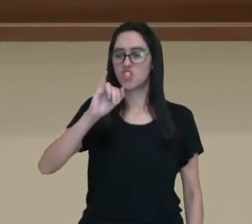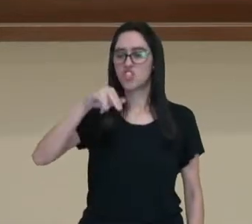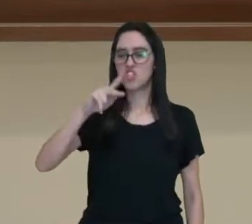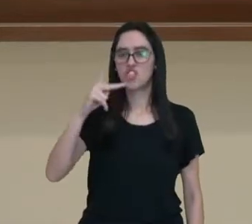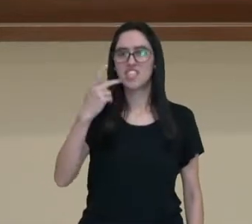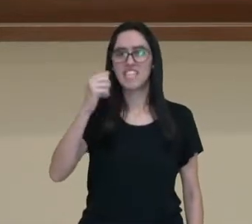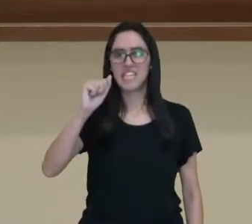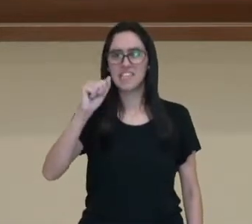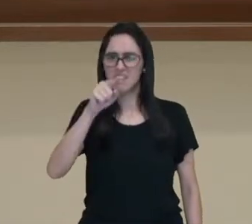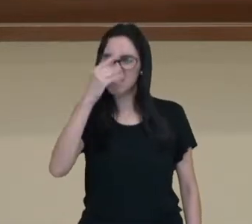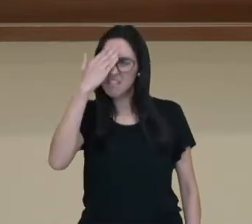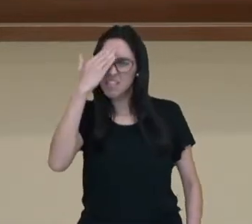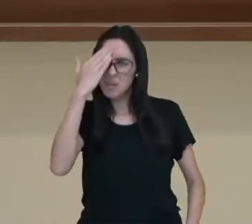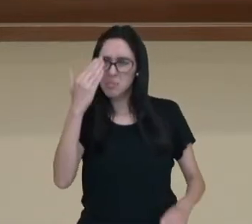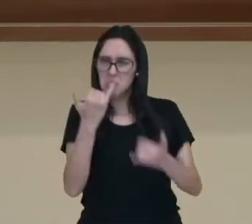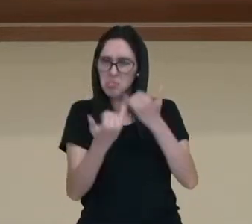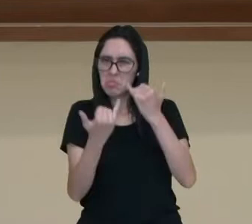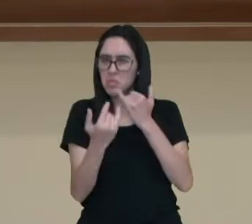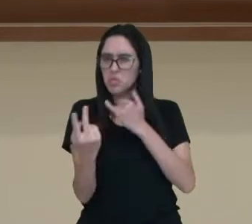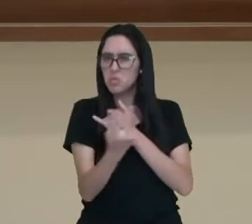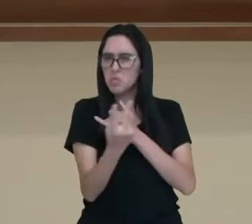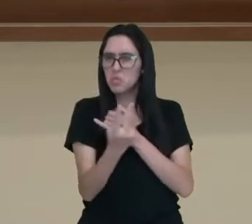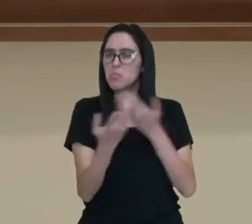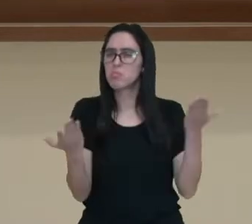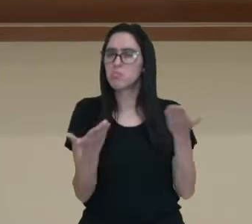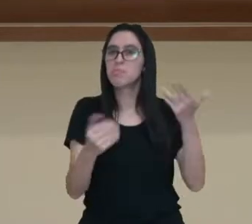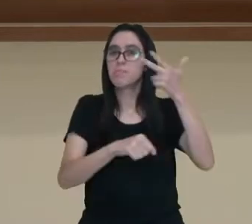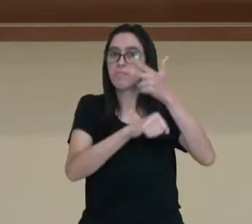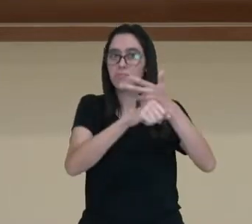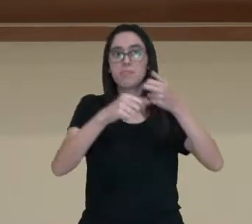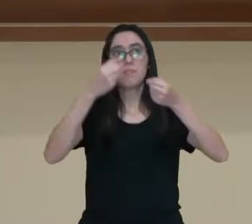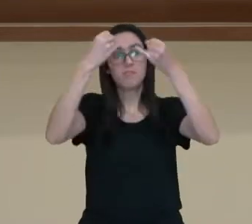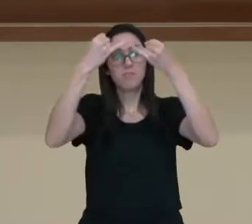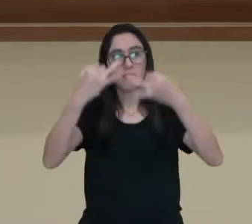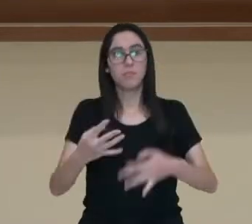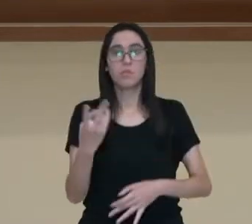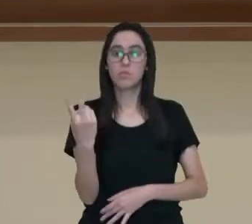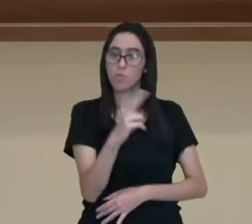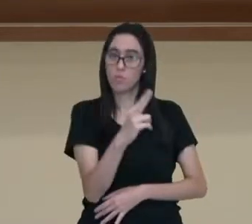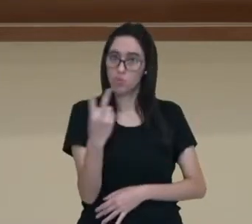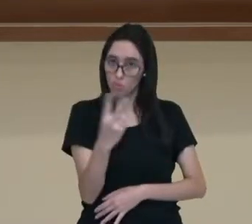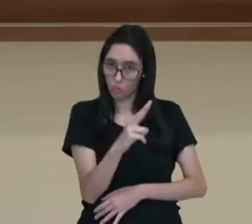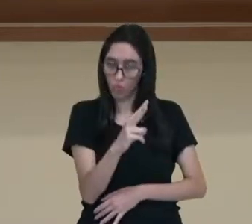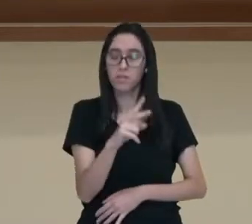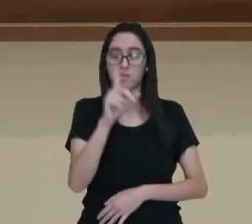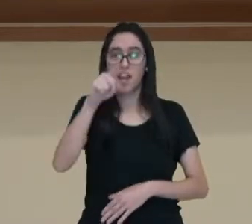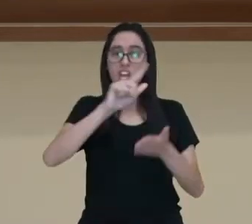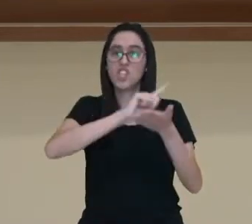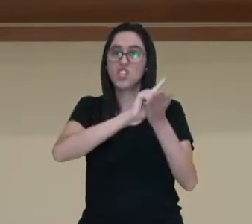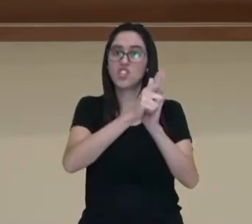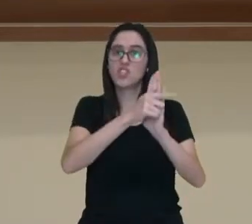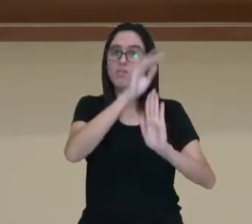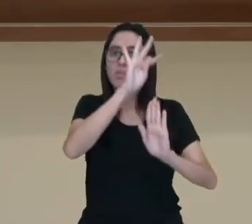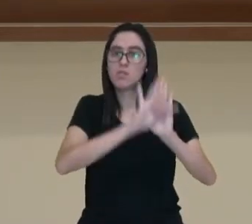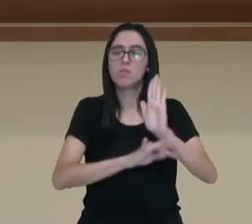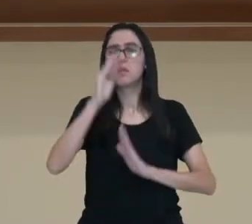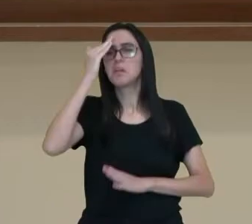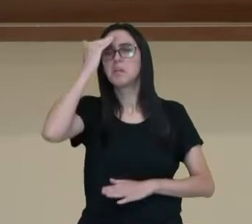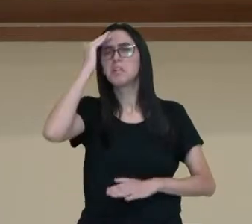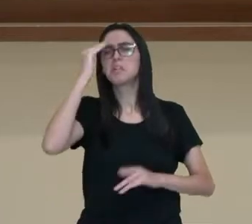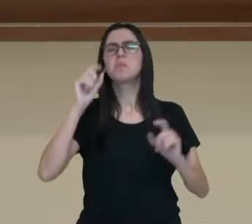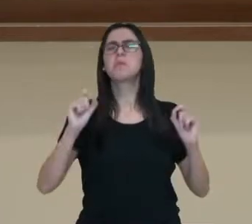charge e a tirinha? Nesse vídeo vamos ler exemplares desses dois gêneros textuais e compreender em que eles se